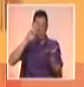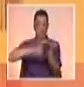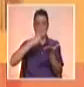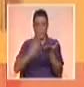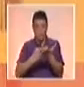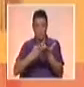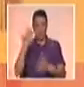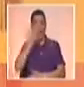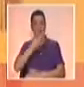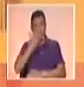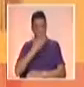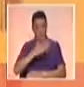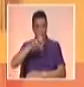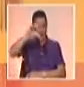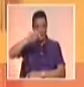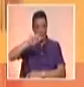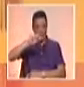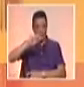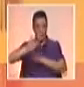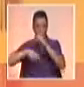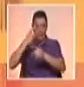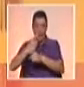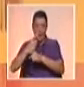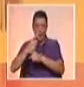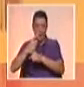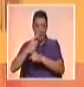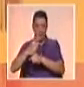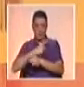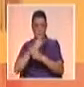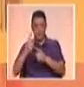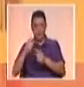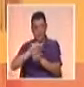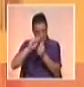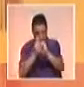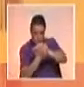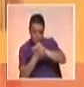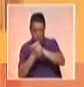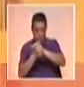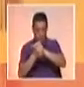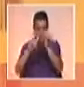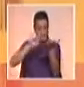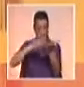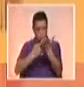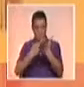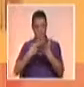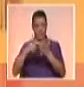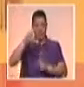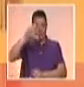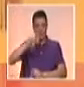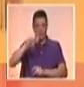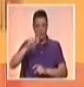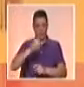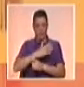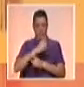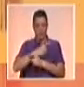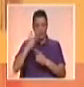da aula e também utilizar a terminologia mais adequada. Penso que... E há pouco estávamos... com isso, utilizar